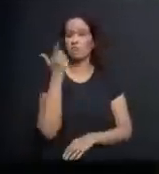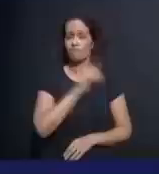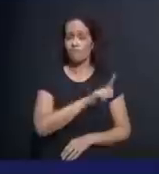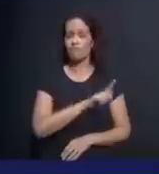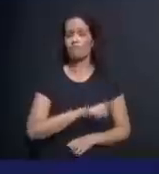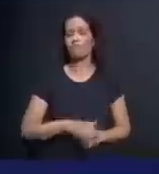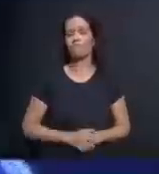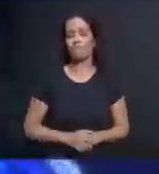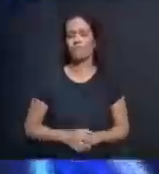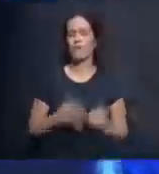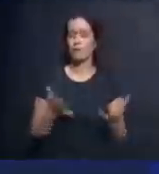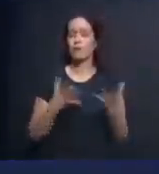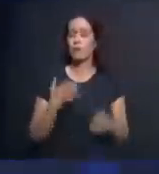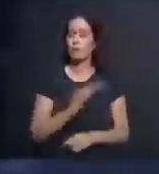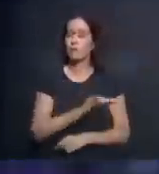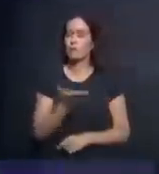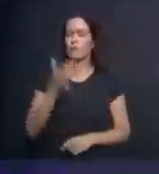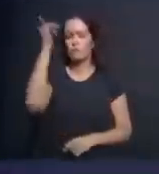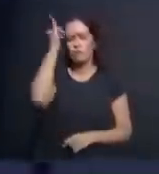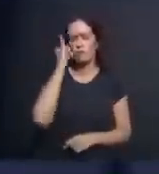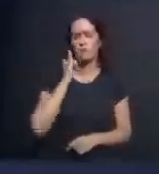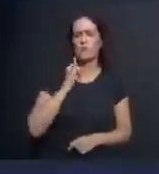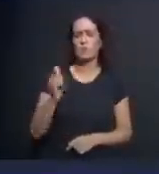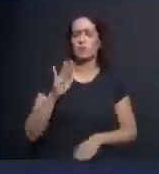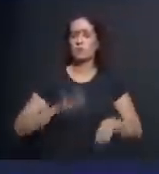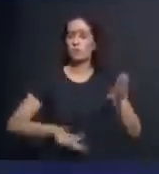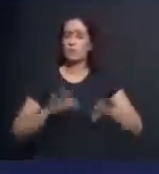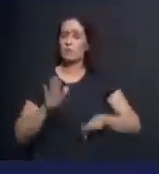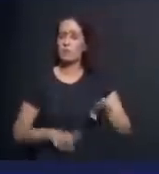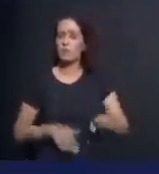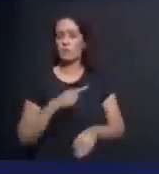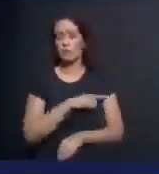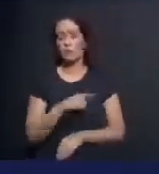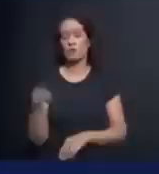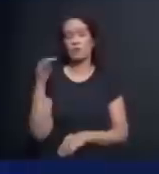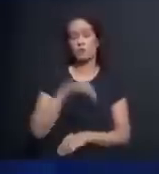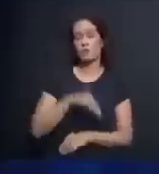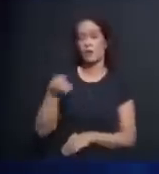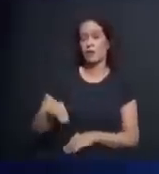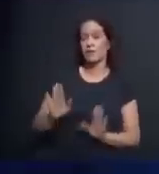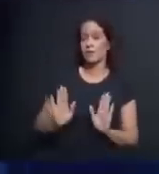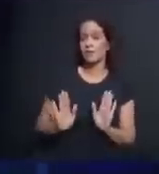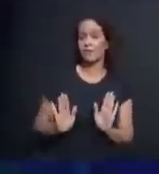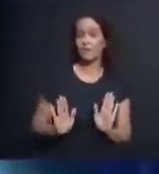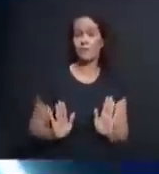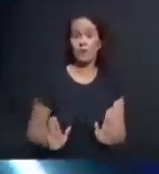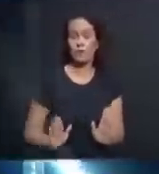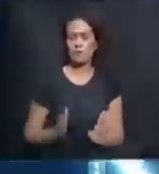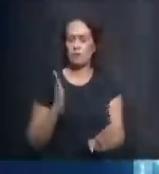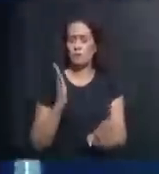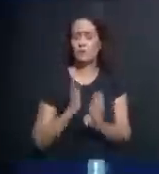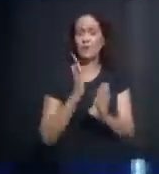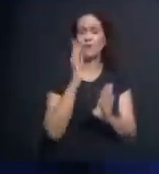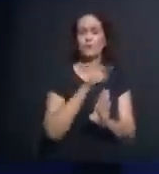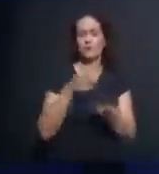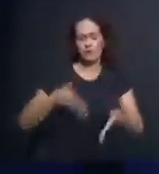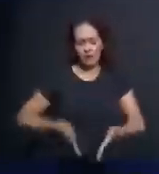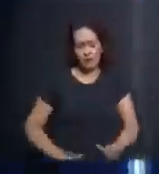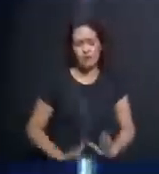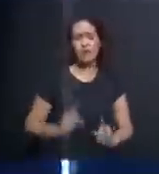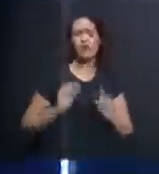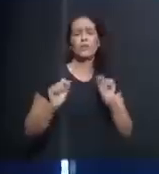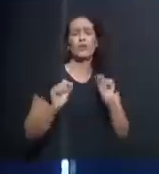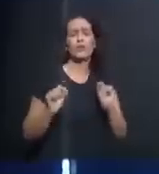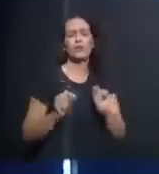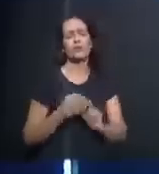Eu quero que você profetize de vez em quando, que você seja mestre, mas descobre o que você nasceu para fazer, gente. É muito